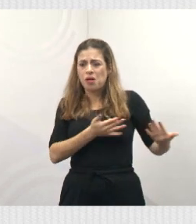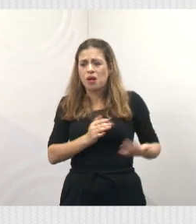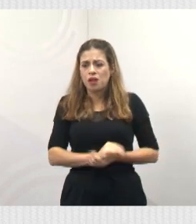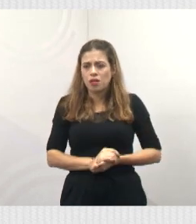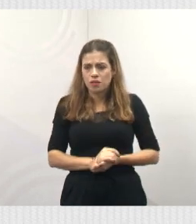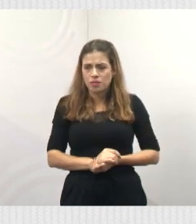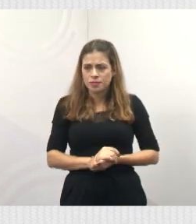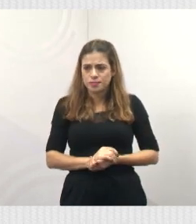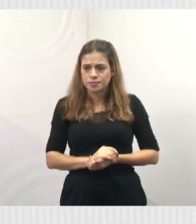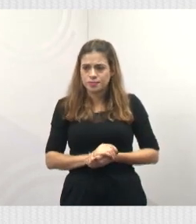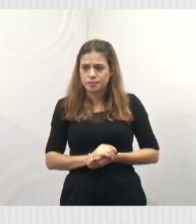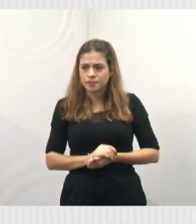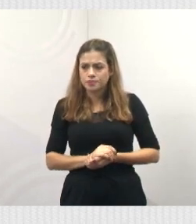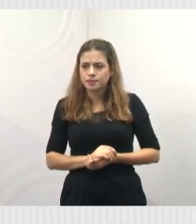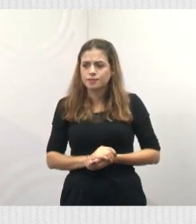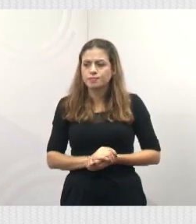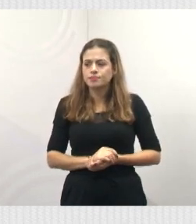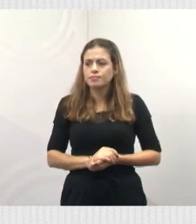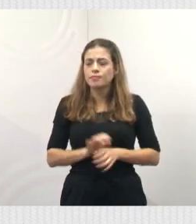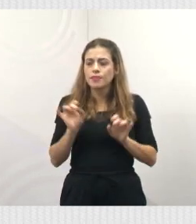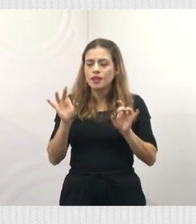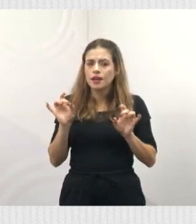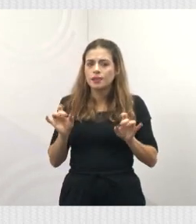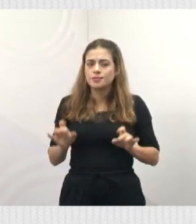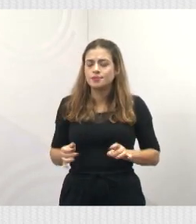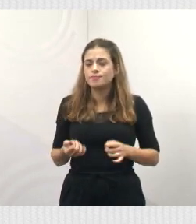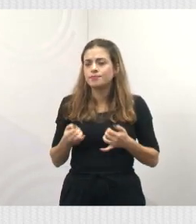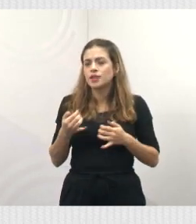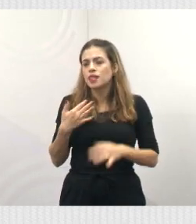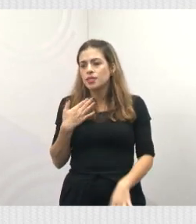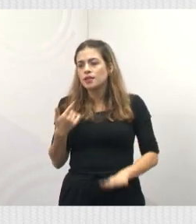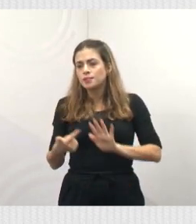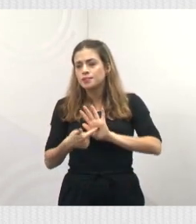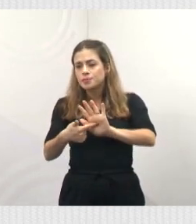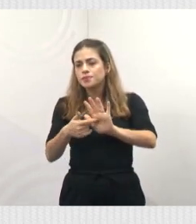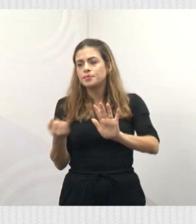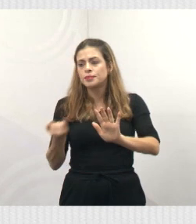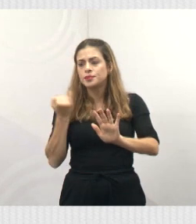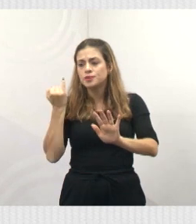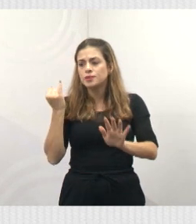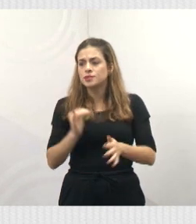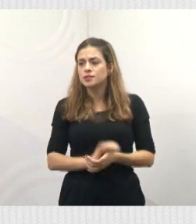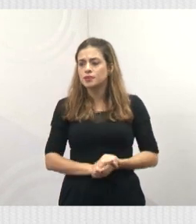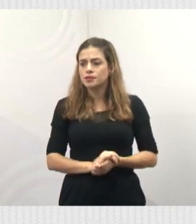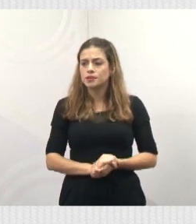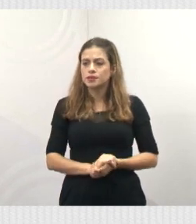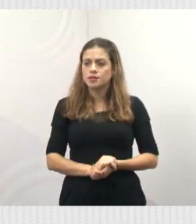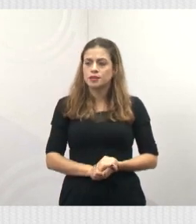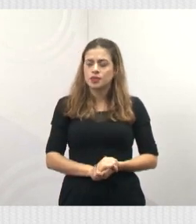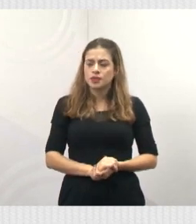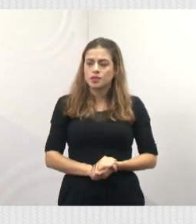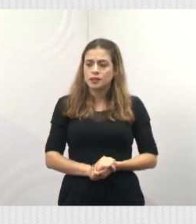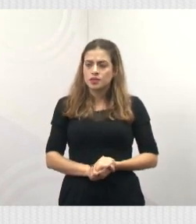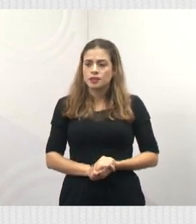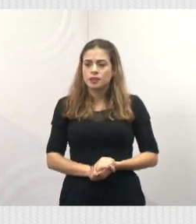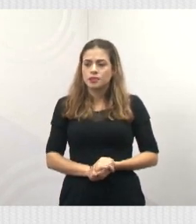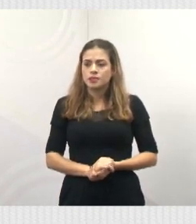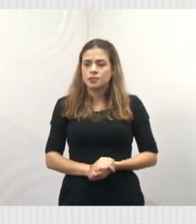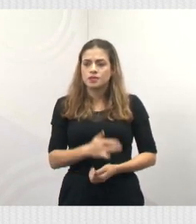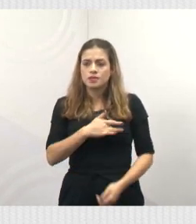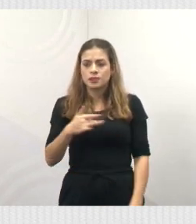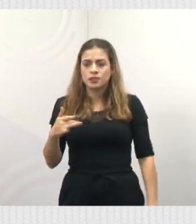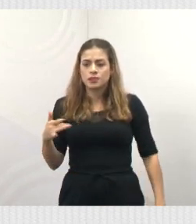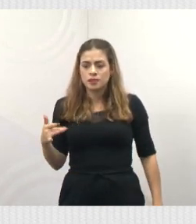pessoal. Algumas recomendações específicas que vale a pena citar, por favor, a próxima. Se refere à